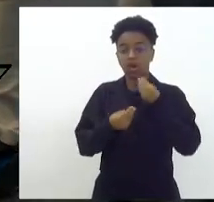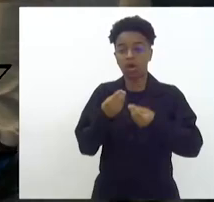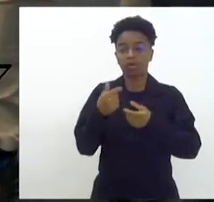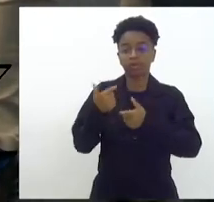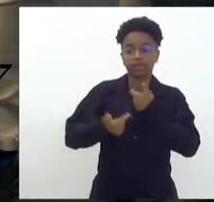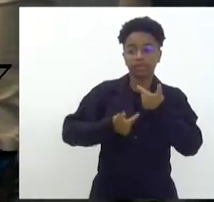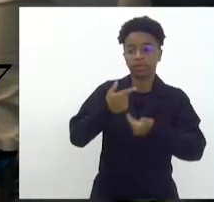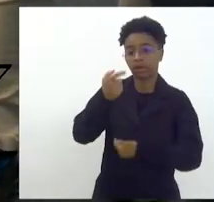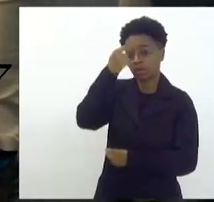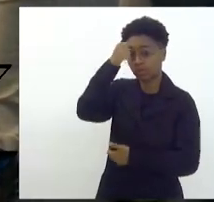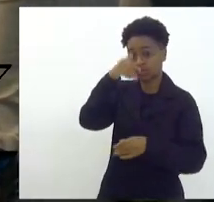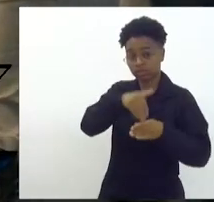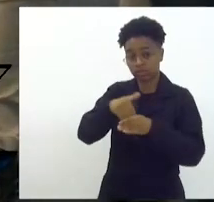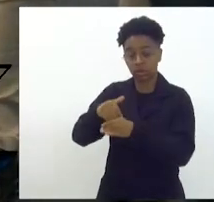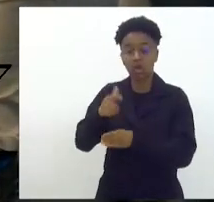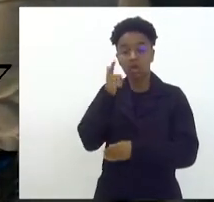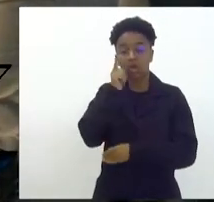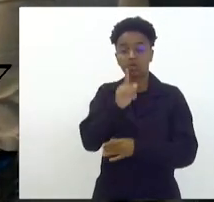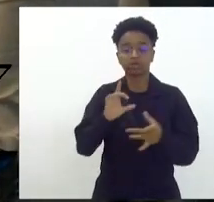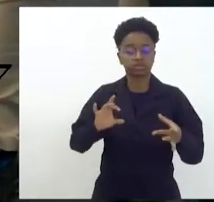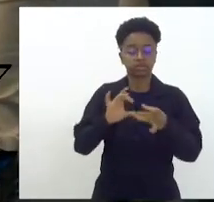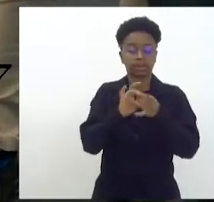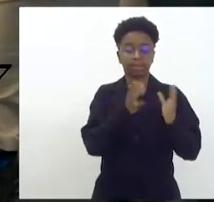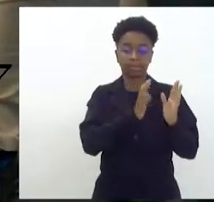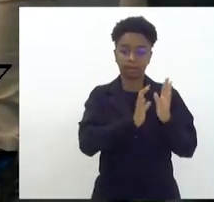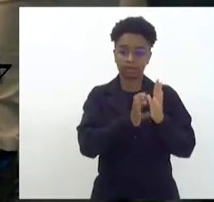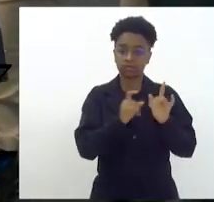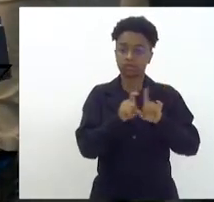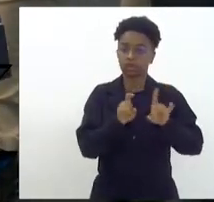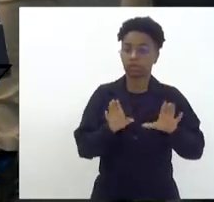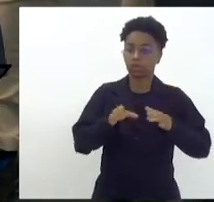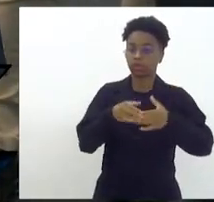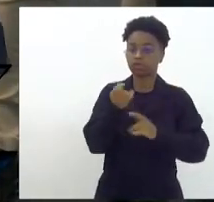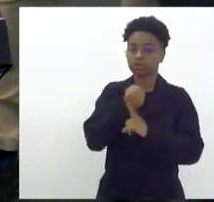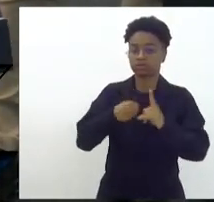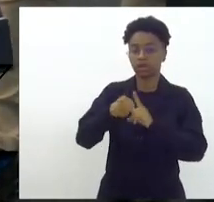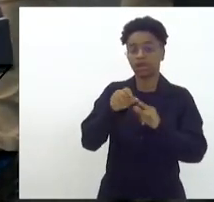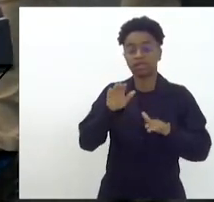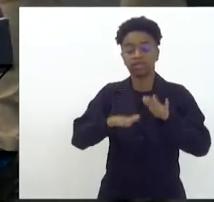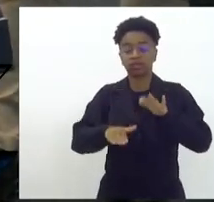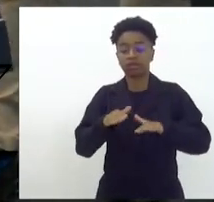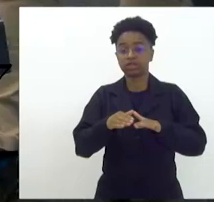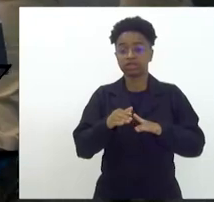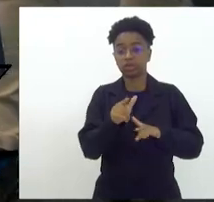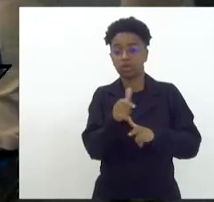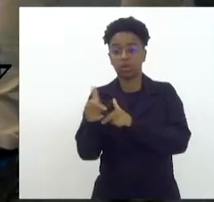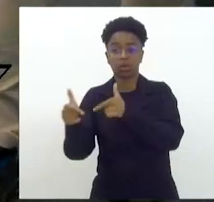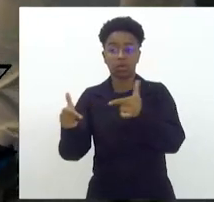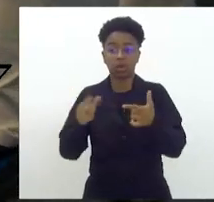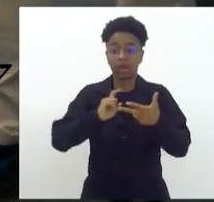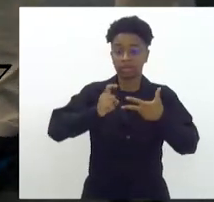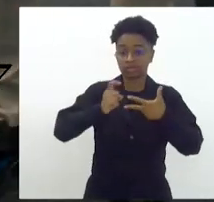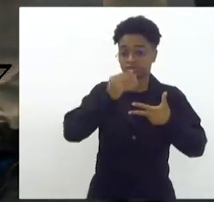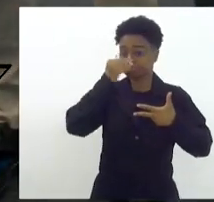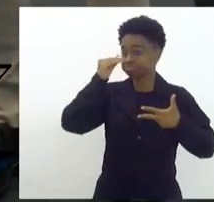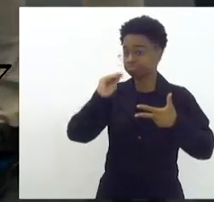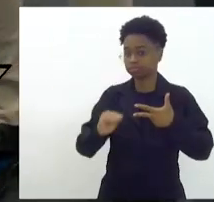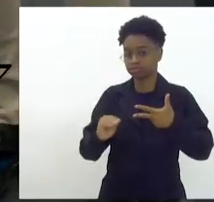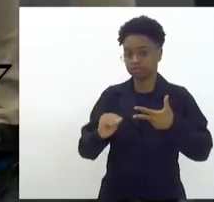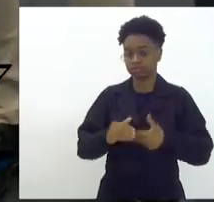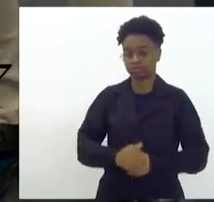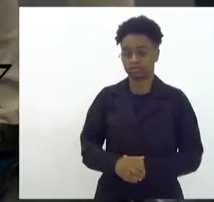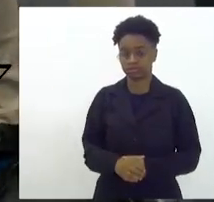a gente consegue incluir partidos e minorias sociais que talvez não sejam reconhecidas pelo poder executivo que tá em voga